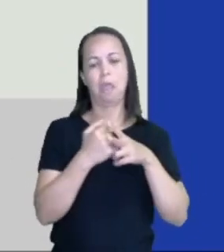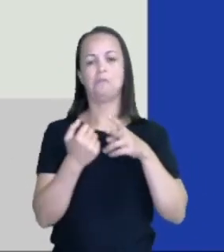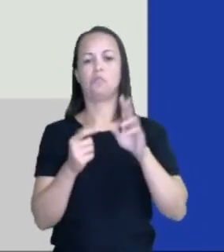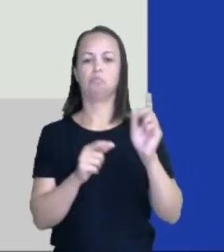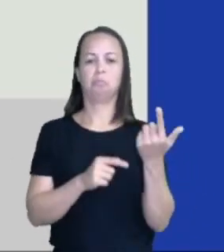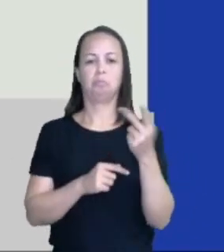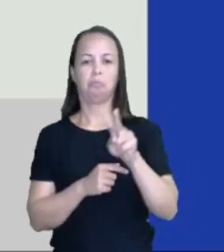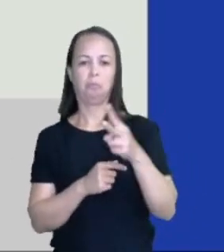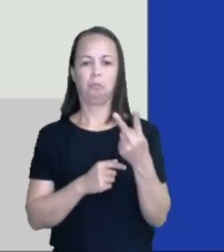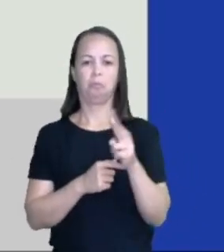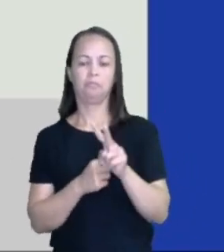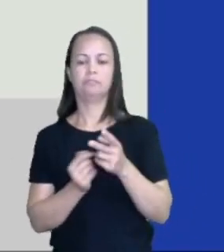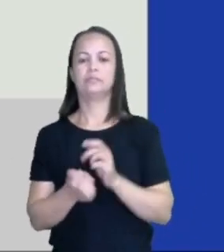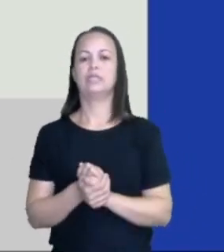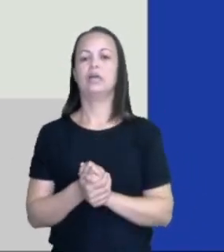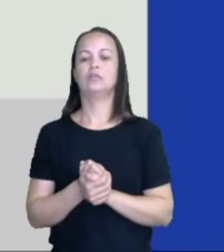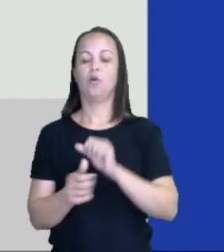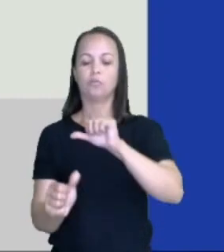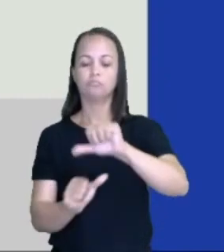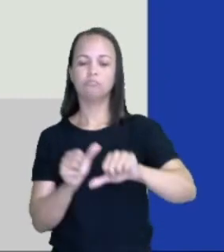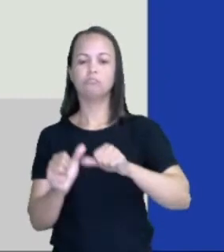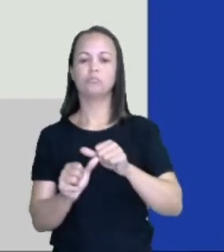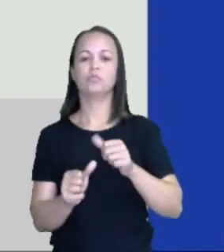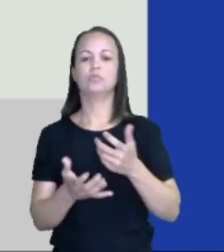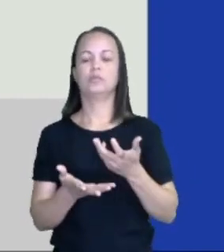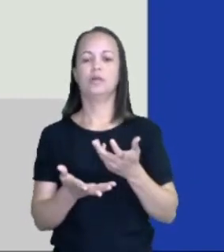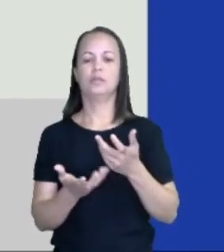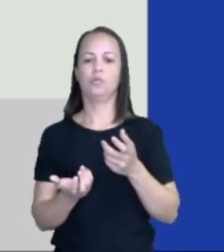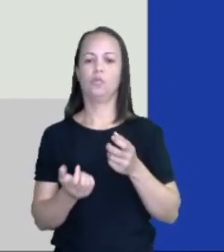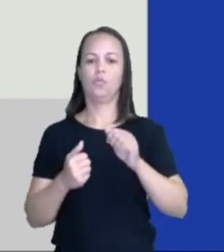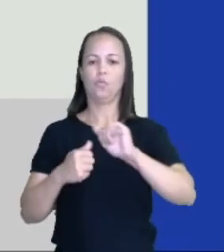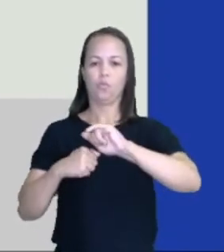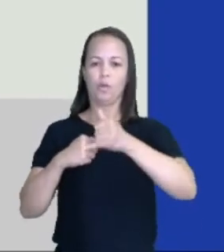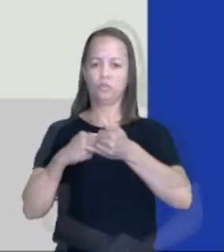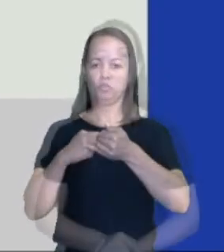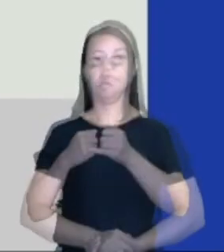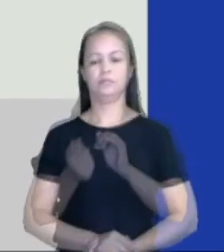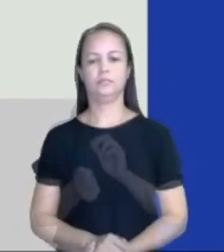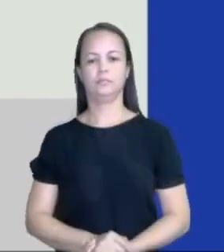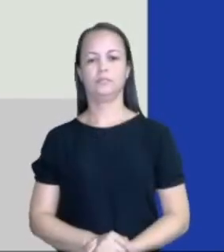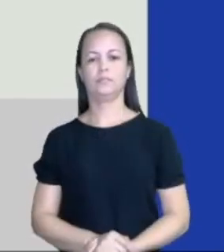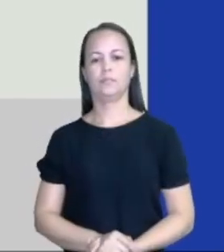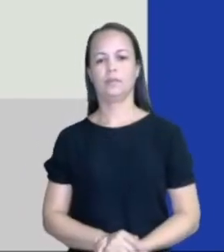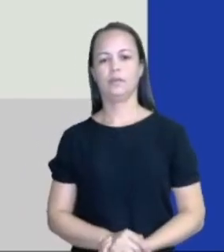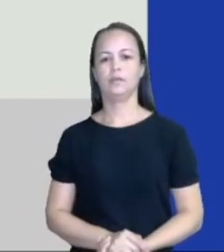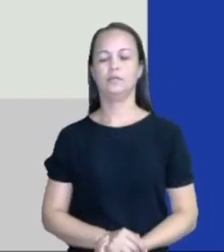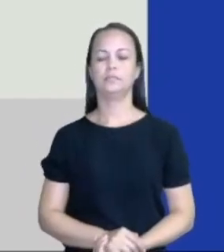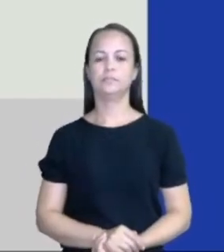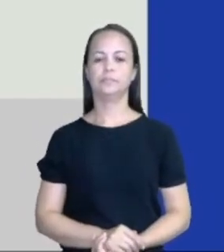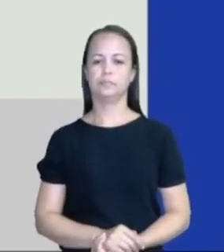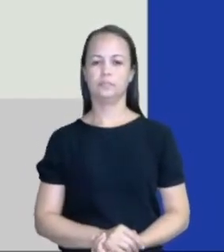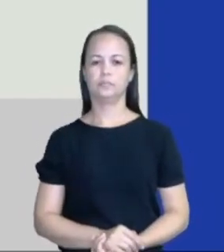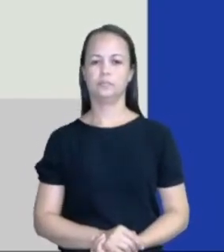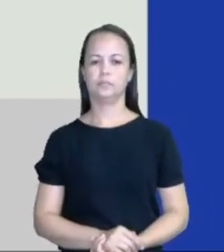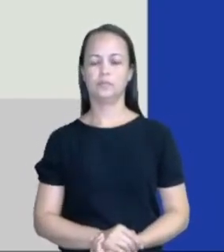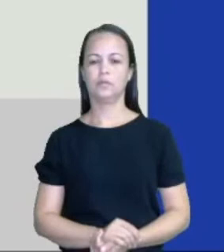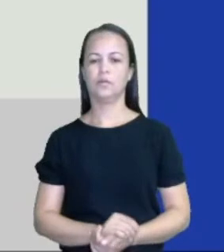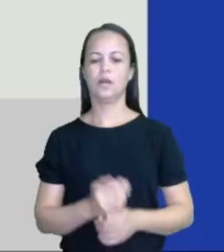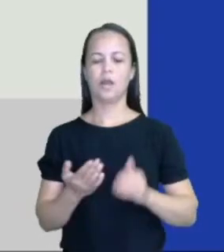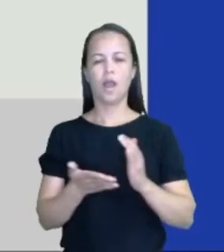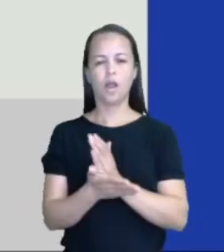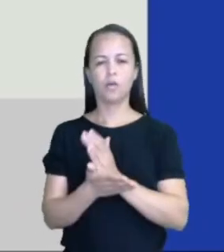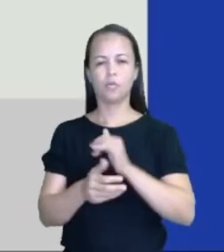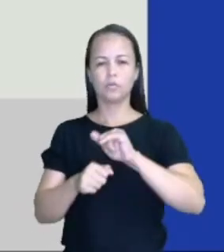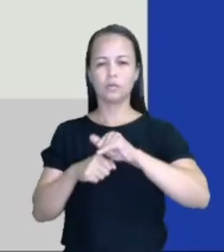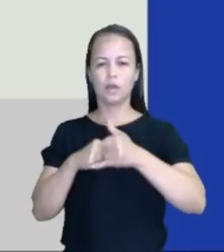com os adjetivos, a gente muda o sentido desses adjetivos. Então, alguns adjetivos